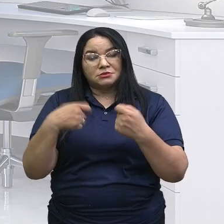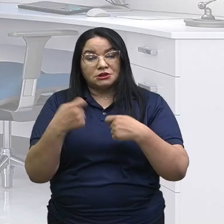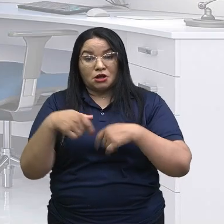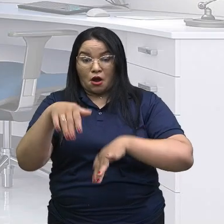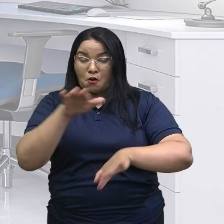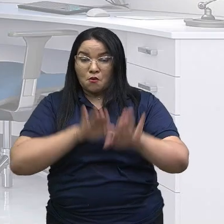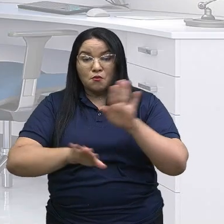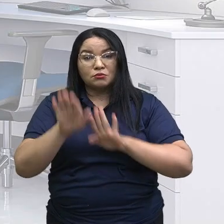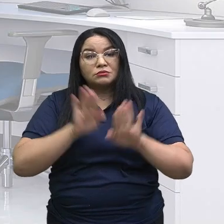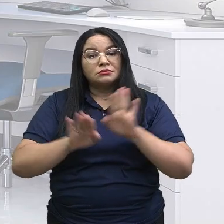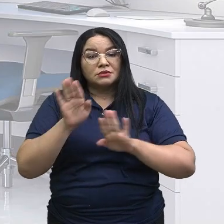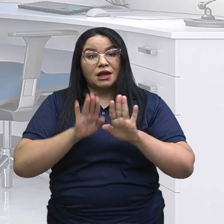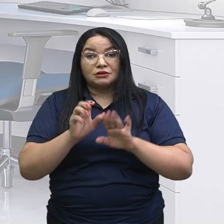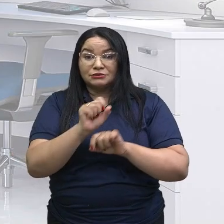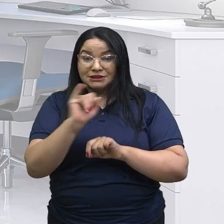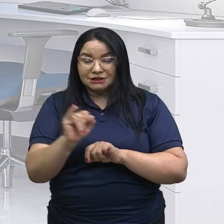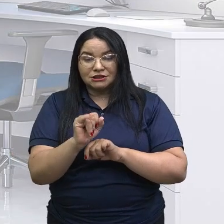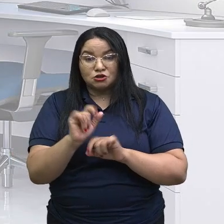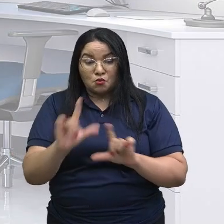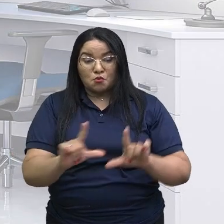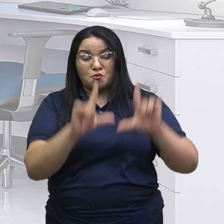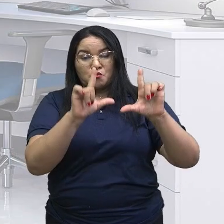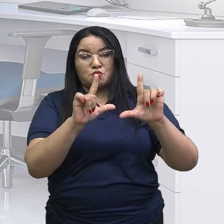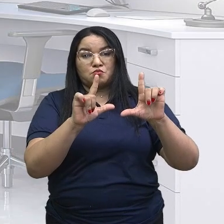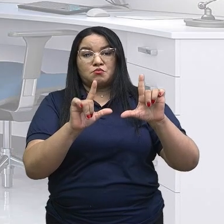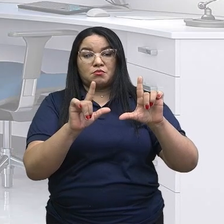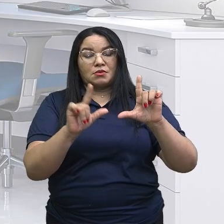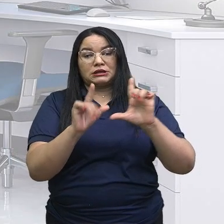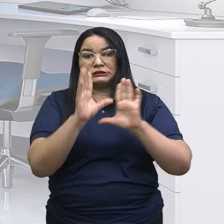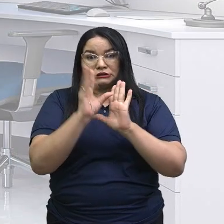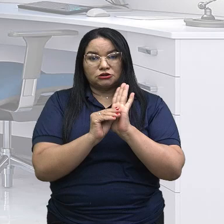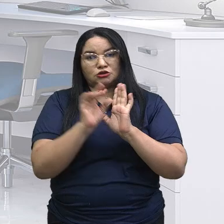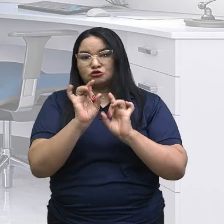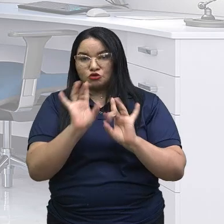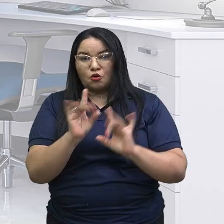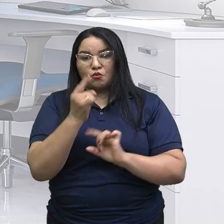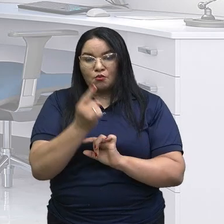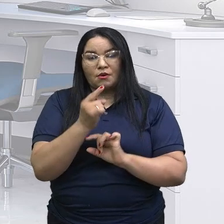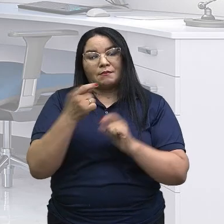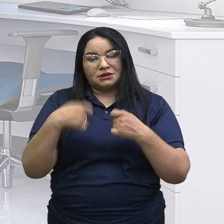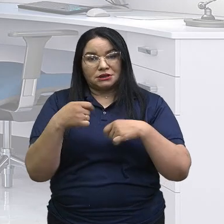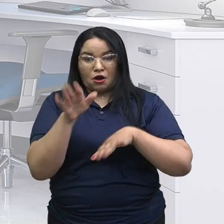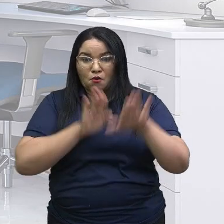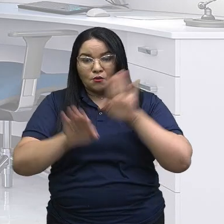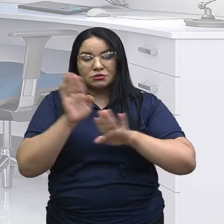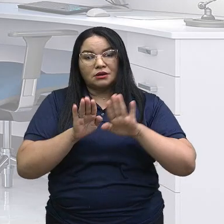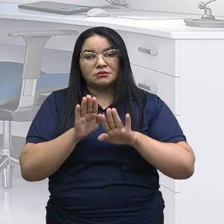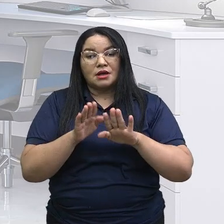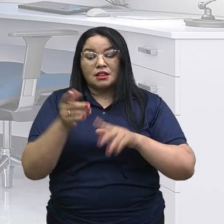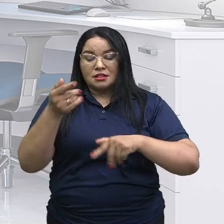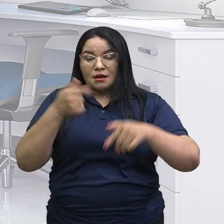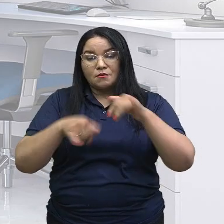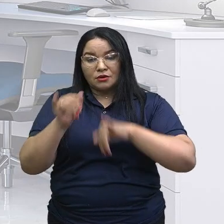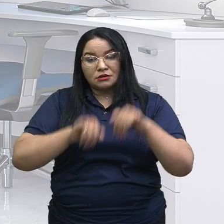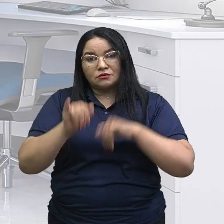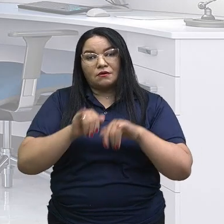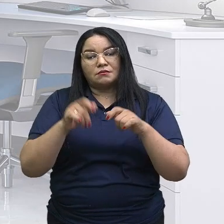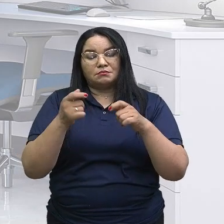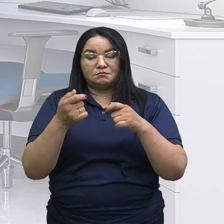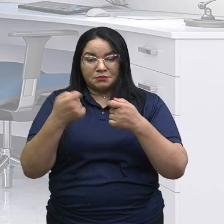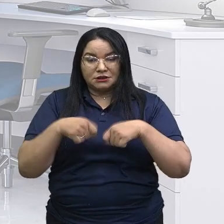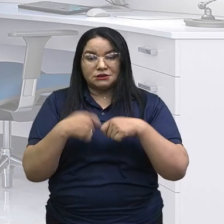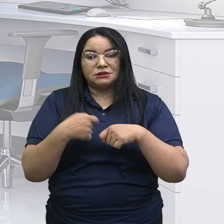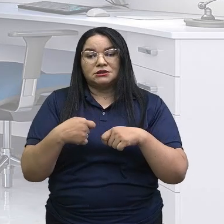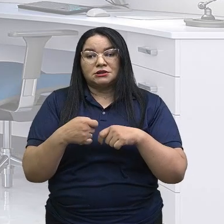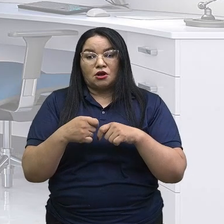cuidado maior, tá? Nós também temos no laboratório que ter essa placa que é muito importante, kit de